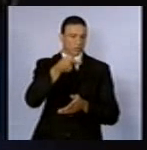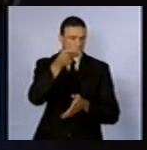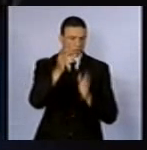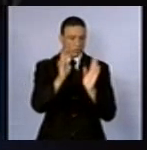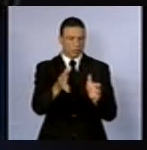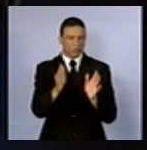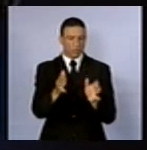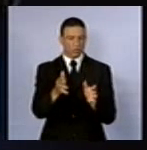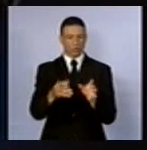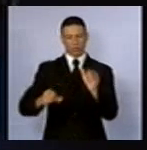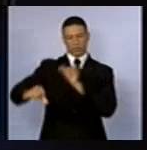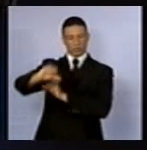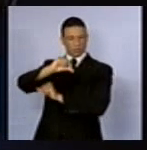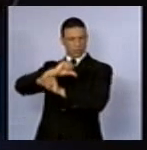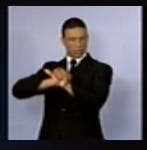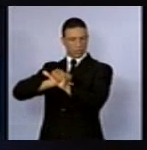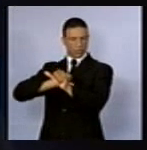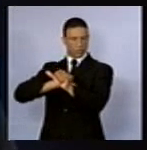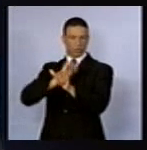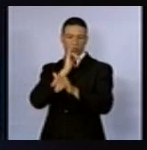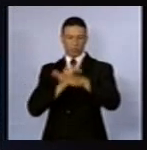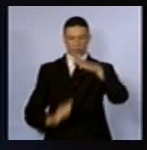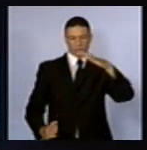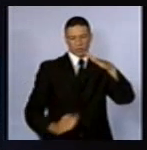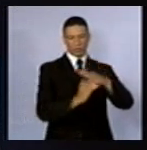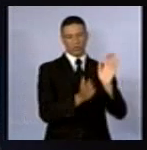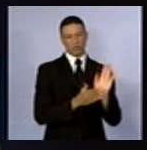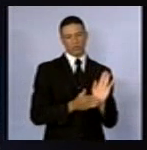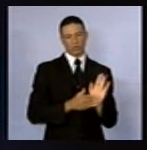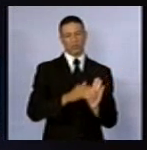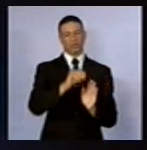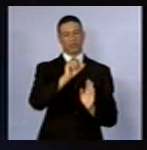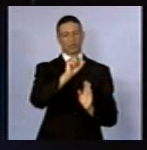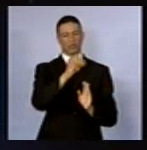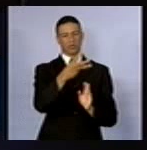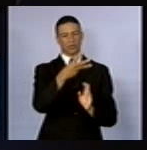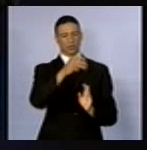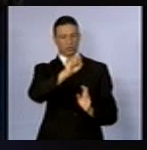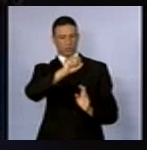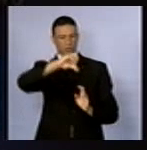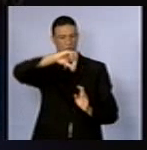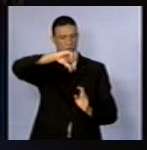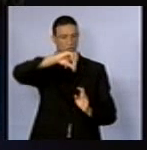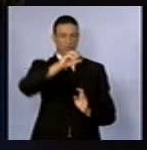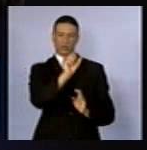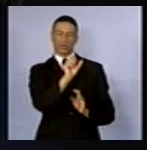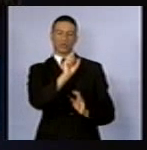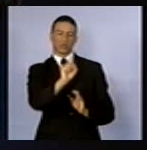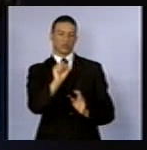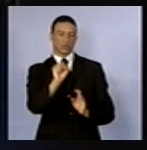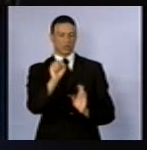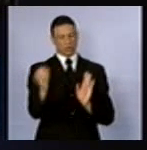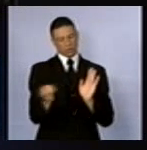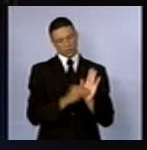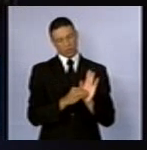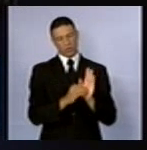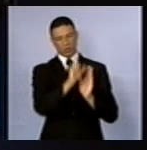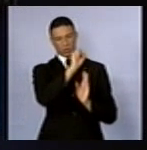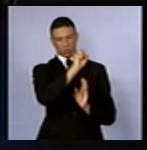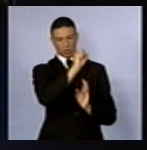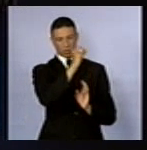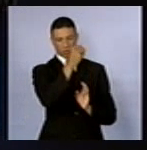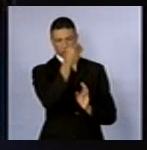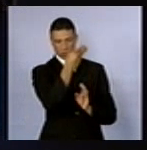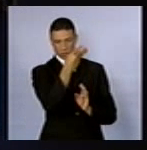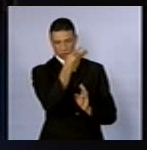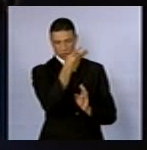icnp alterou depois da emissão da resolução 398 o iip alterou os limites de 83 para